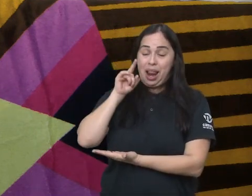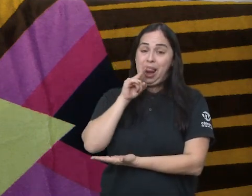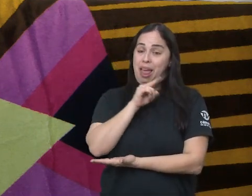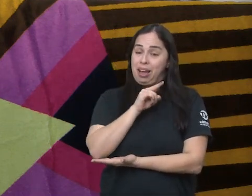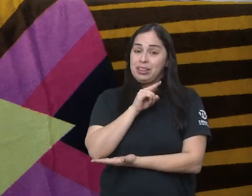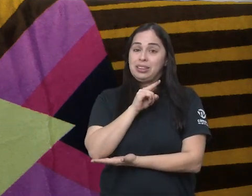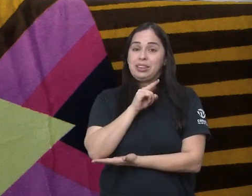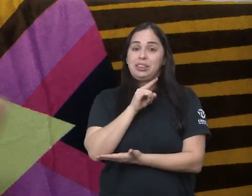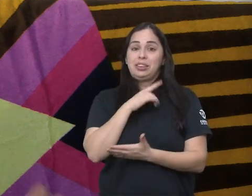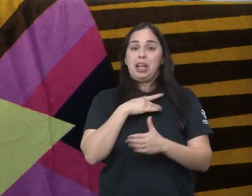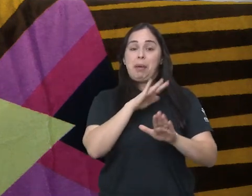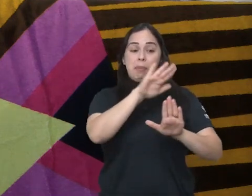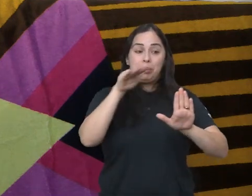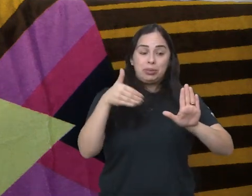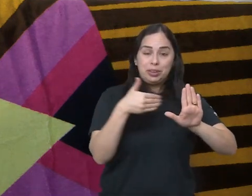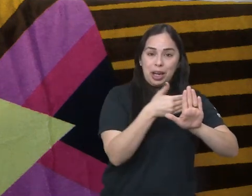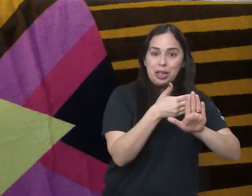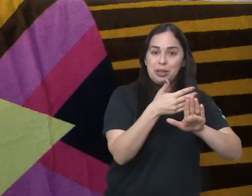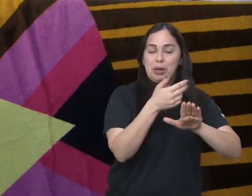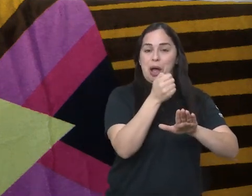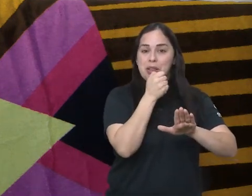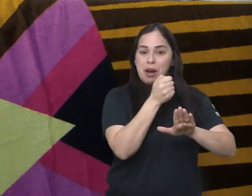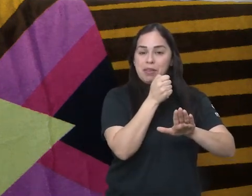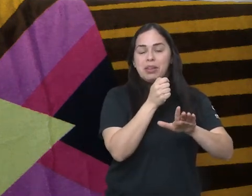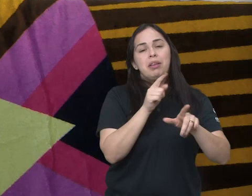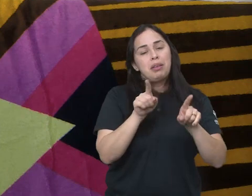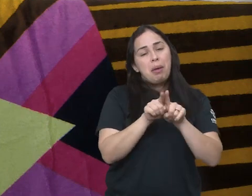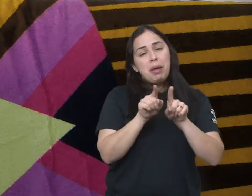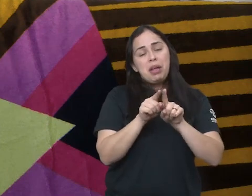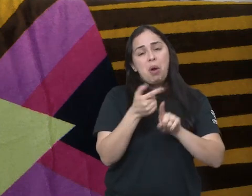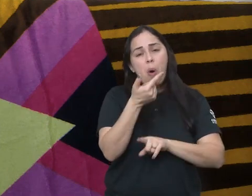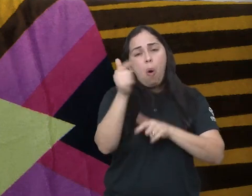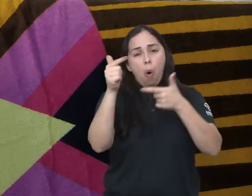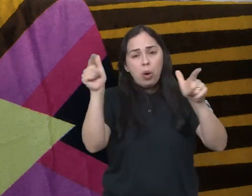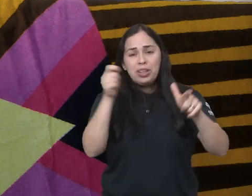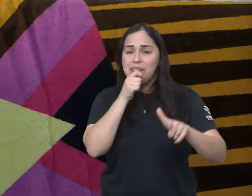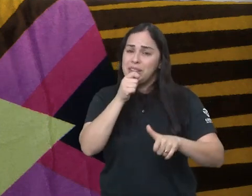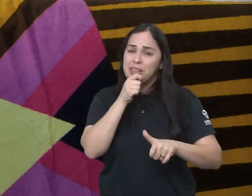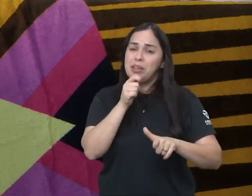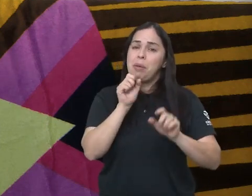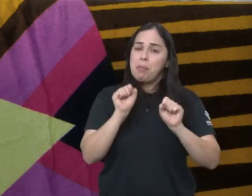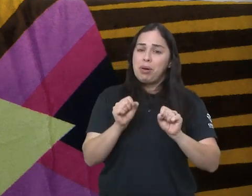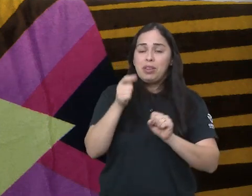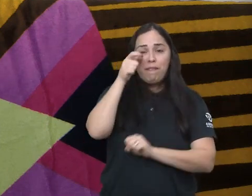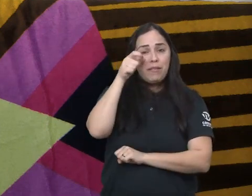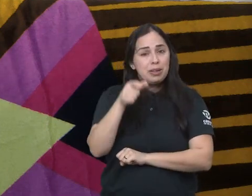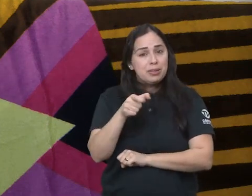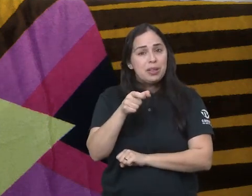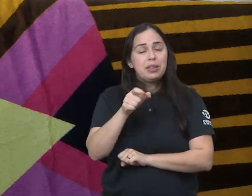Lá você acompanha os bastidores e também as próximas pautas que estão por vir e você pode ficar por